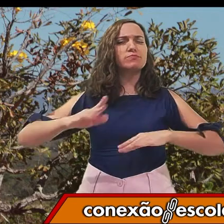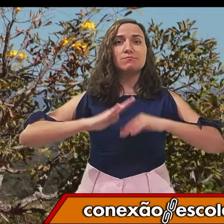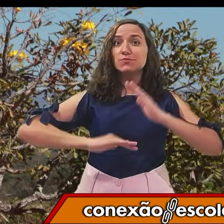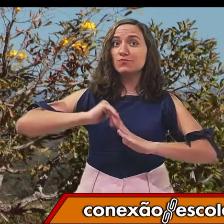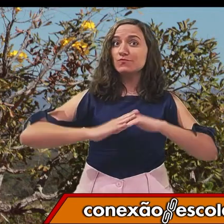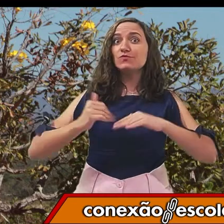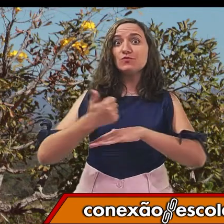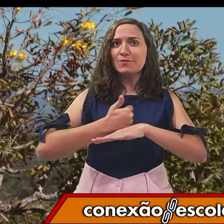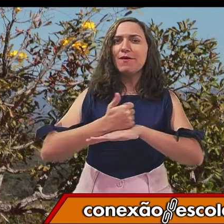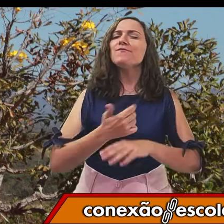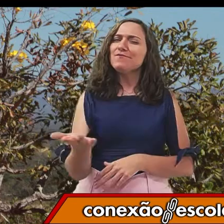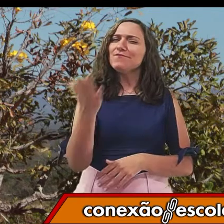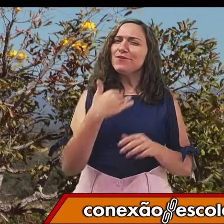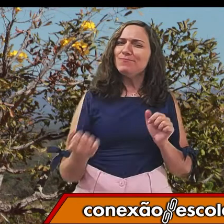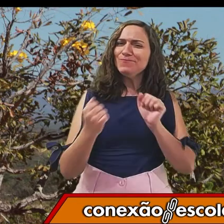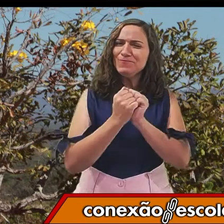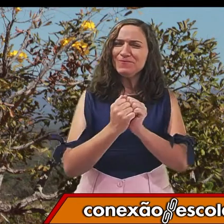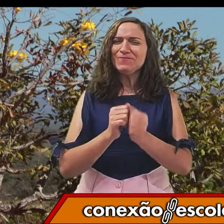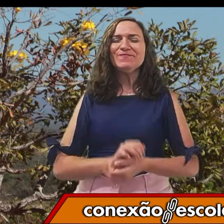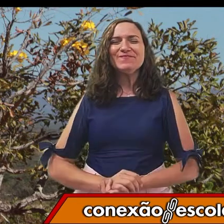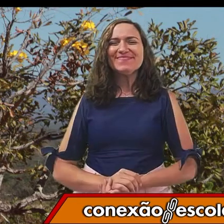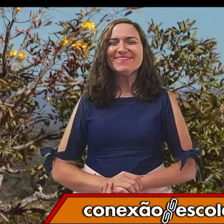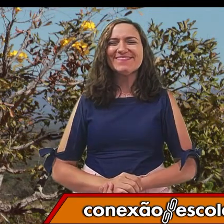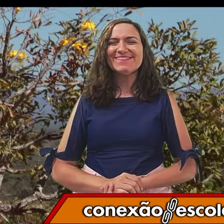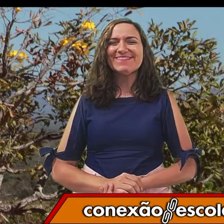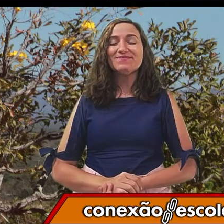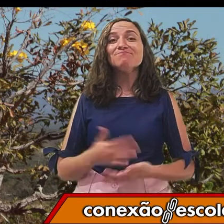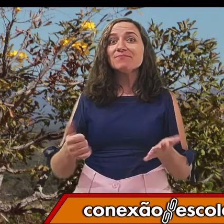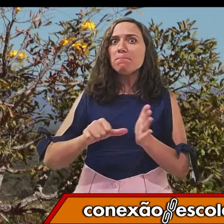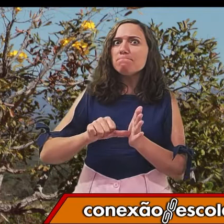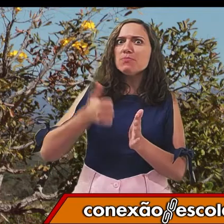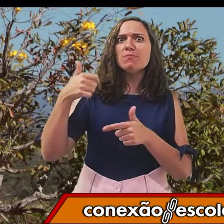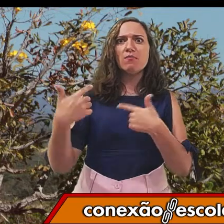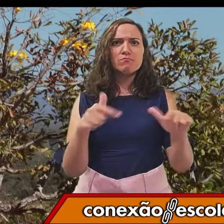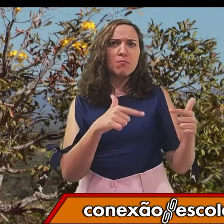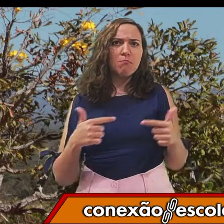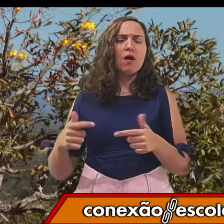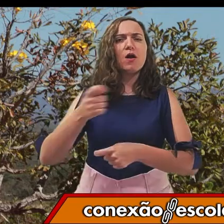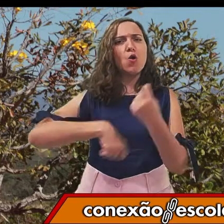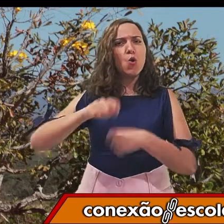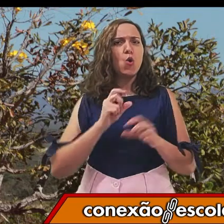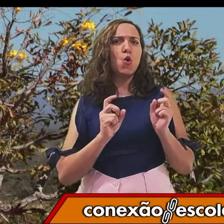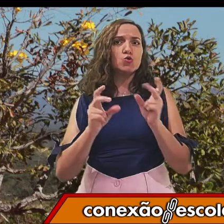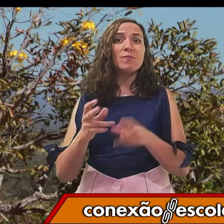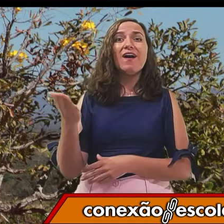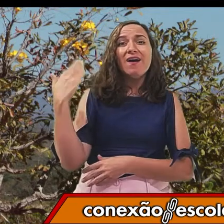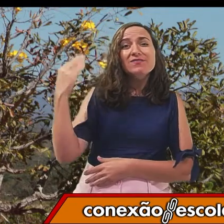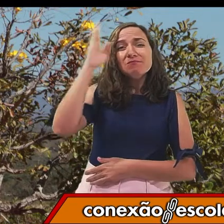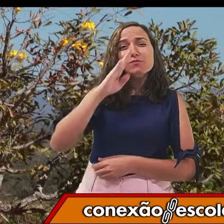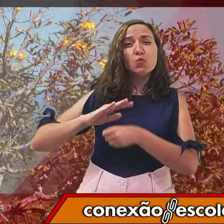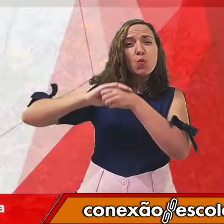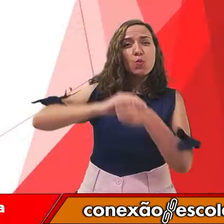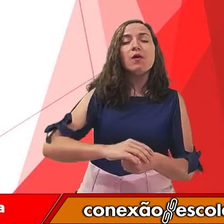profissionais. Embarque nessa descoberta comigo. A primeira atividade econômica do Brasil colonial foi a extração